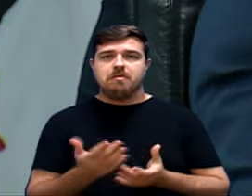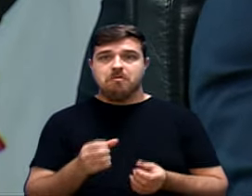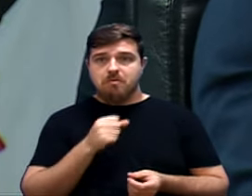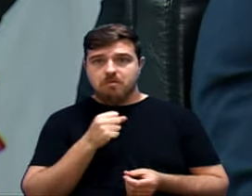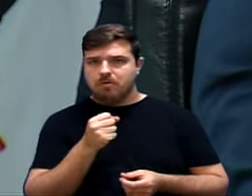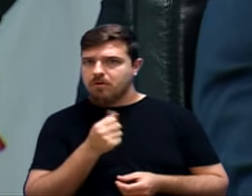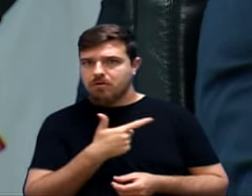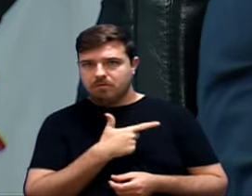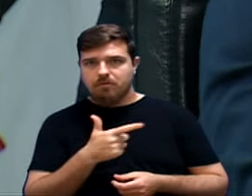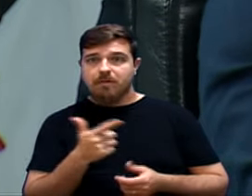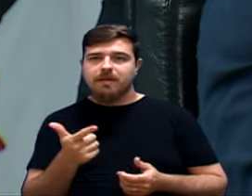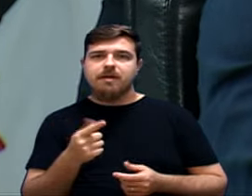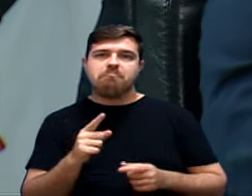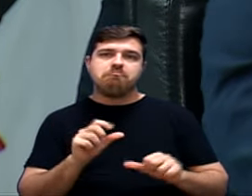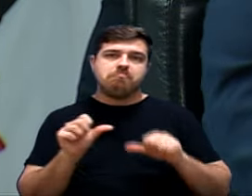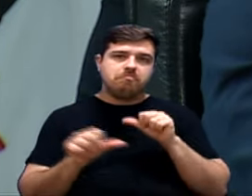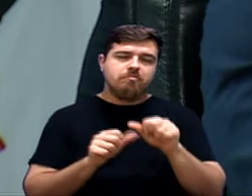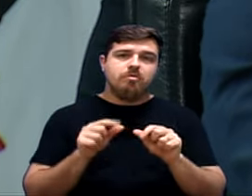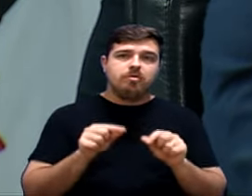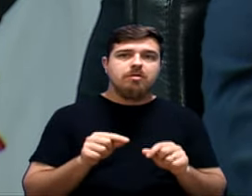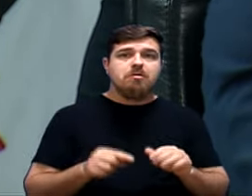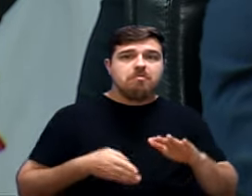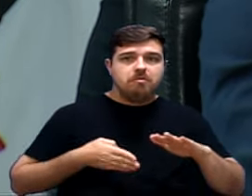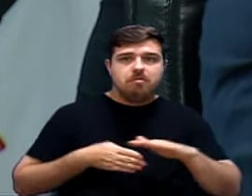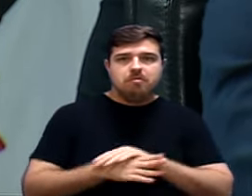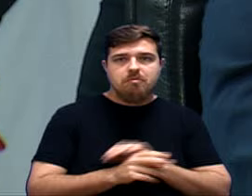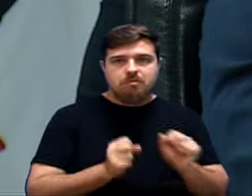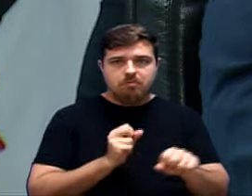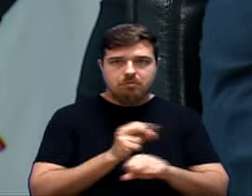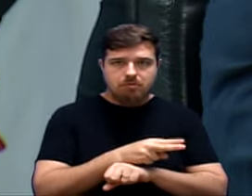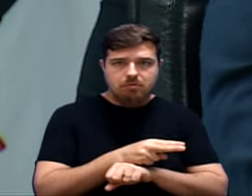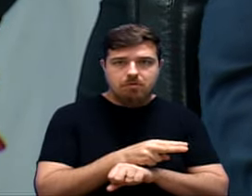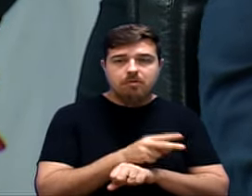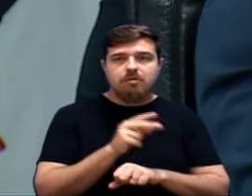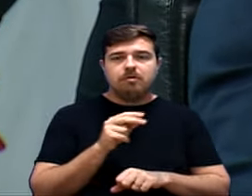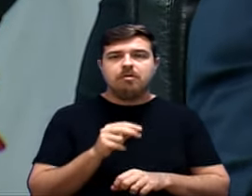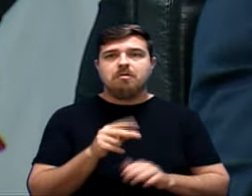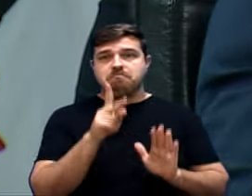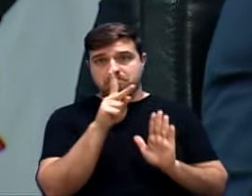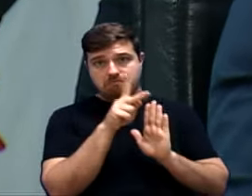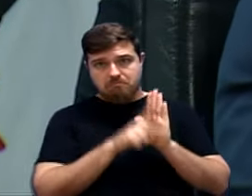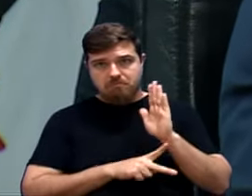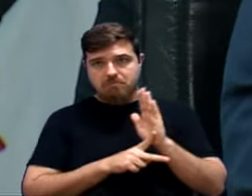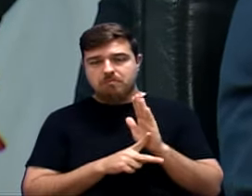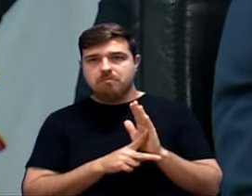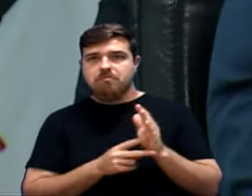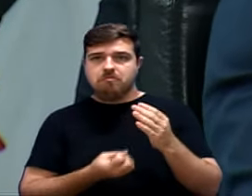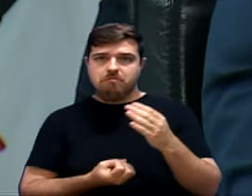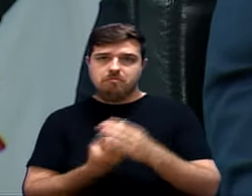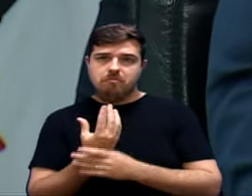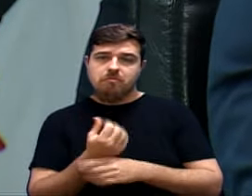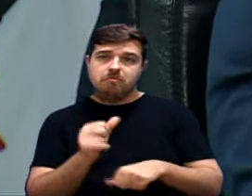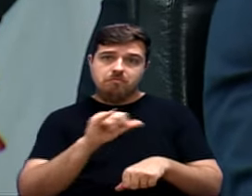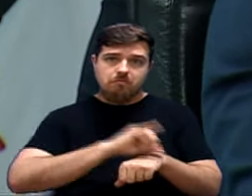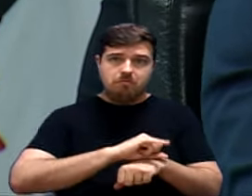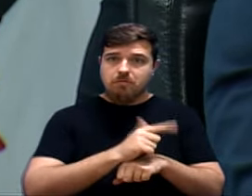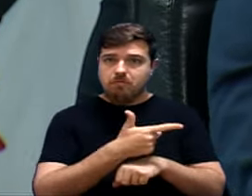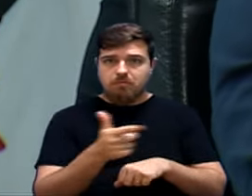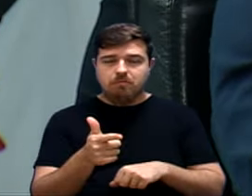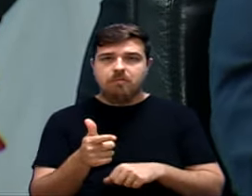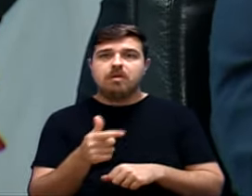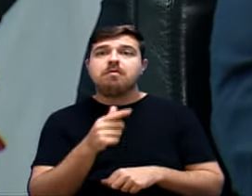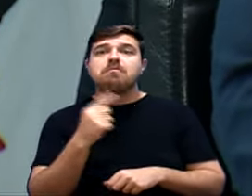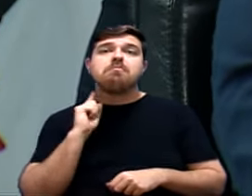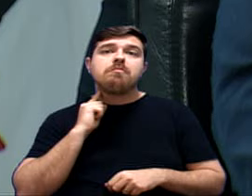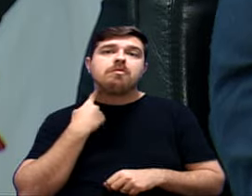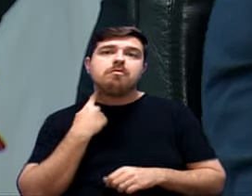microfone hoje mas eu entrei viu Glauco essa semana e com um projeto aqui na Câmara que ele descentraliza o sistema de esgotamento